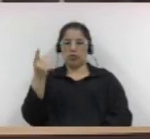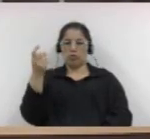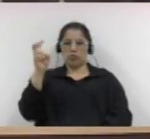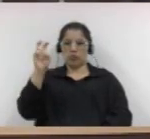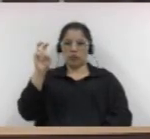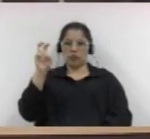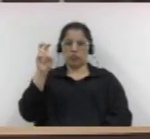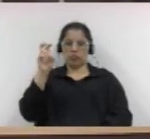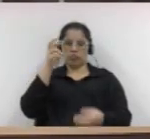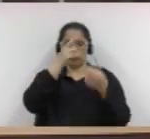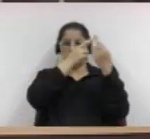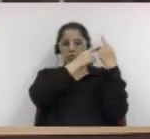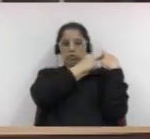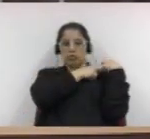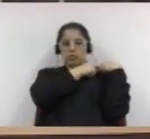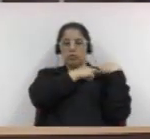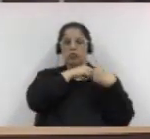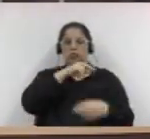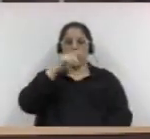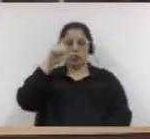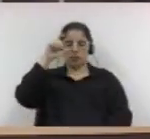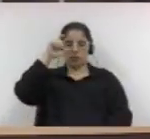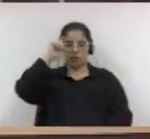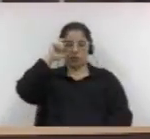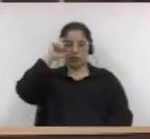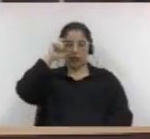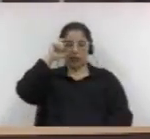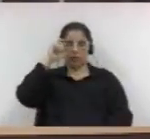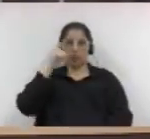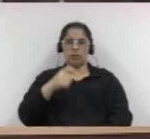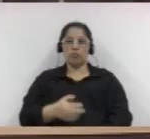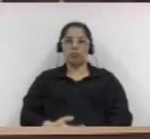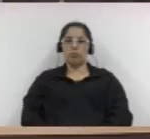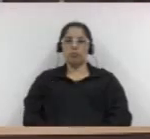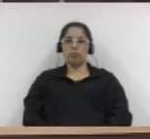856/2015, autor, vereador José Farid Zaine. Requerimento número